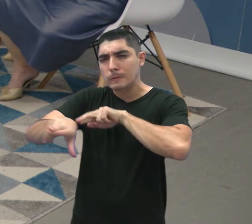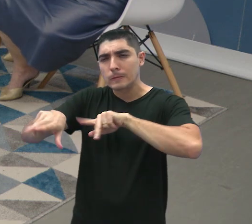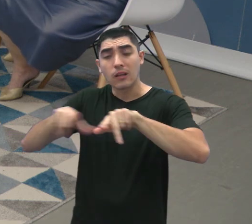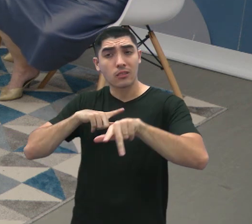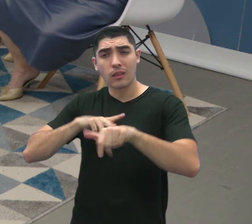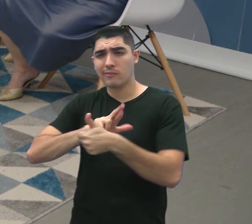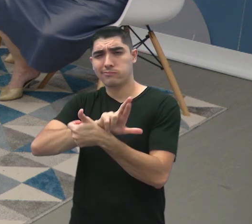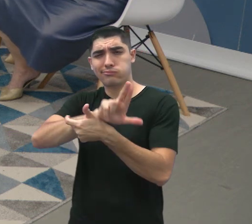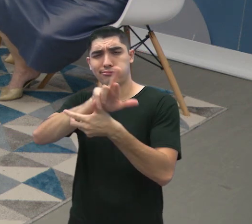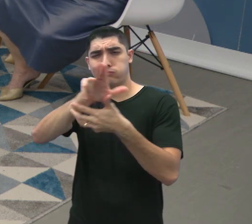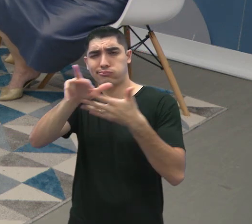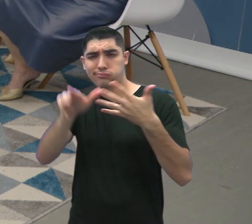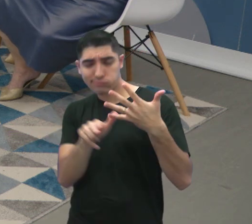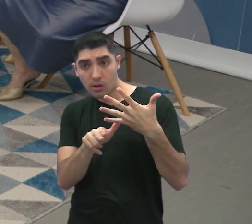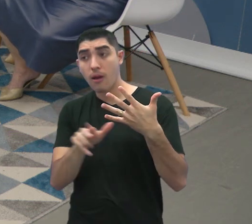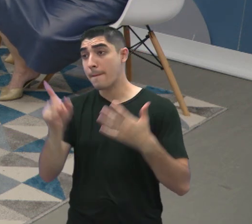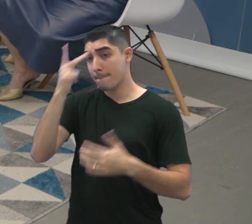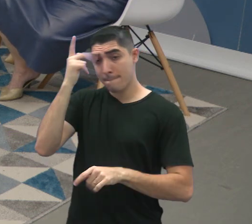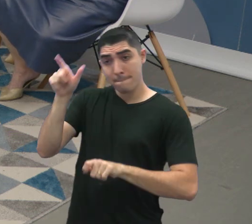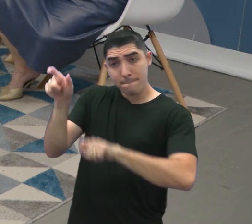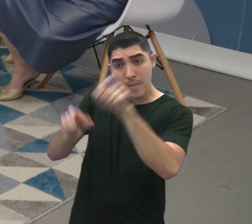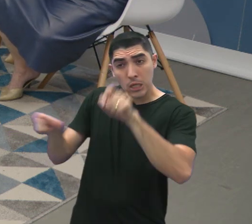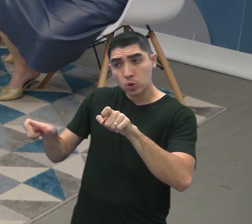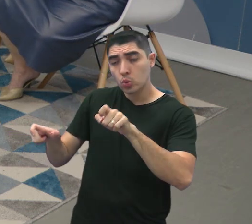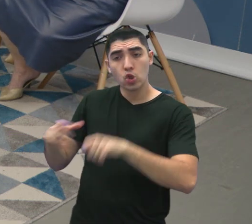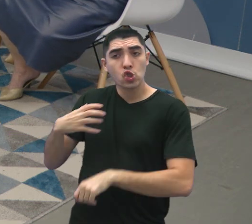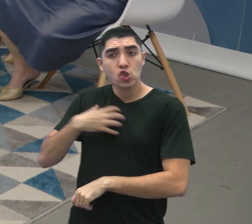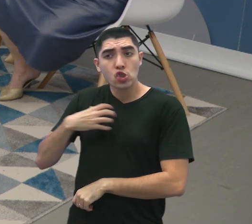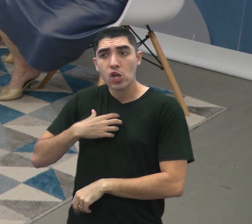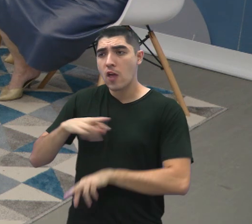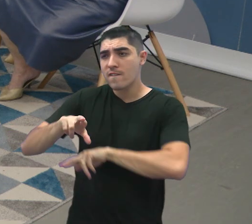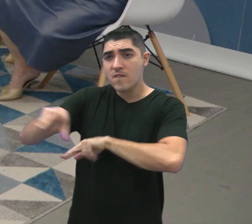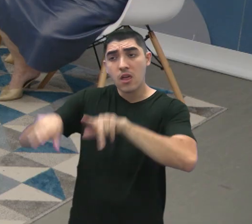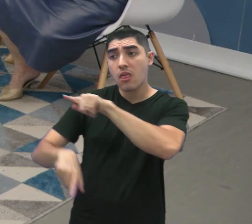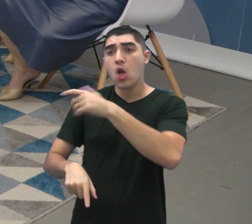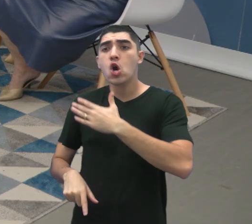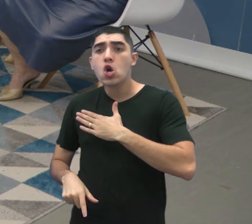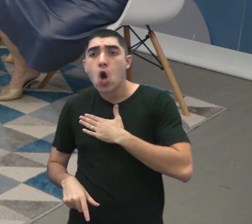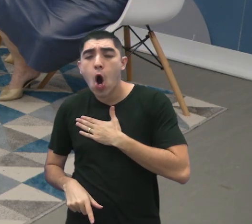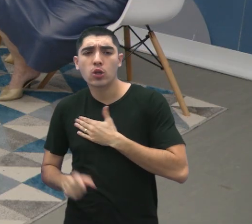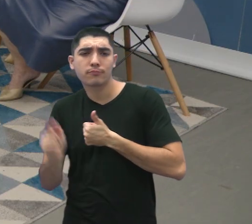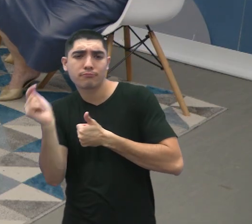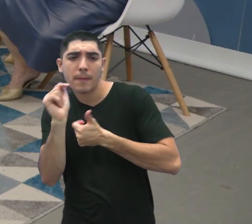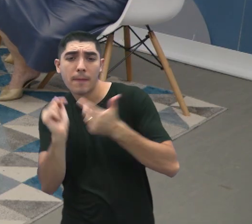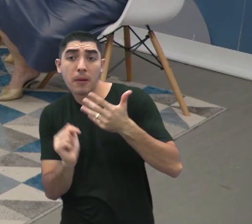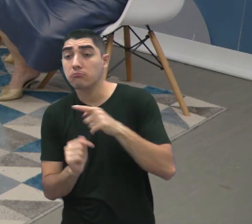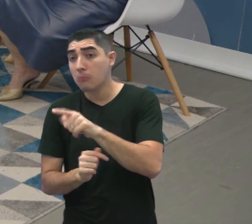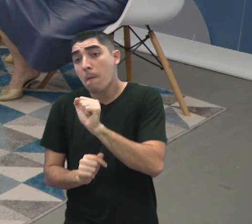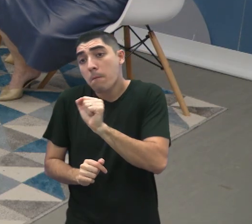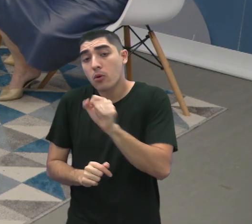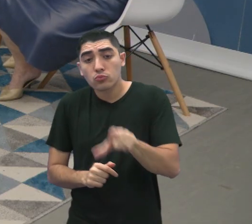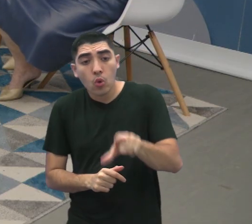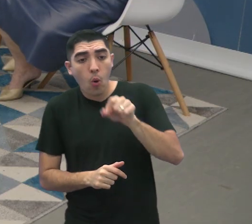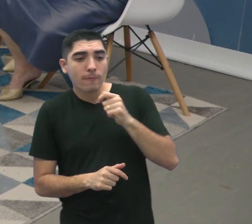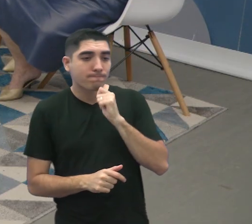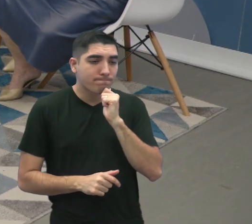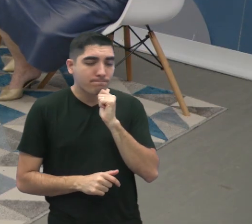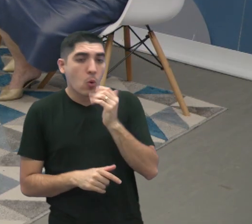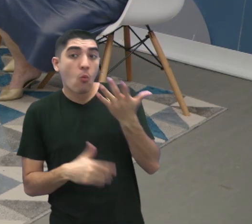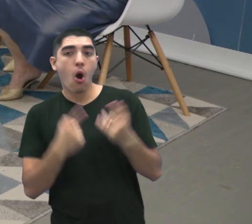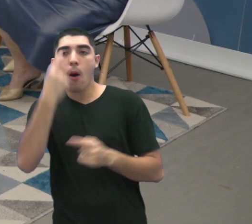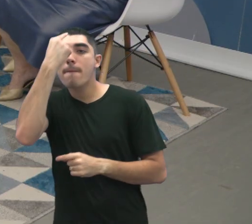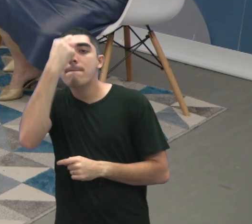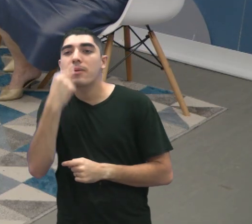que públicos de estilos diferentes, que gostam de opções diferentes, possam escolher aquela que se adequa ao